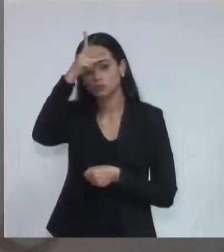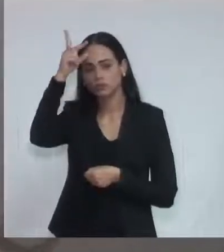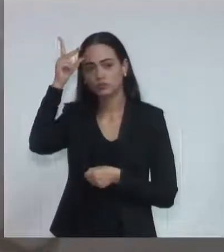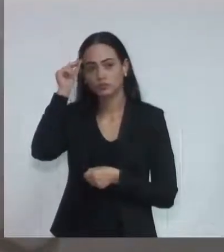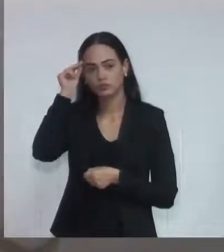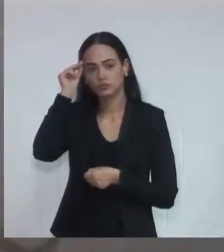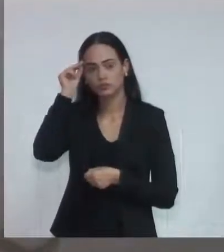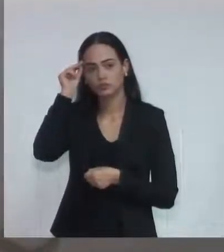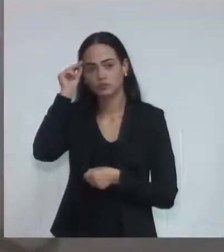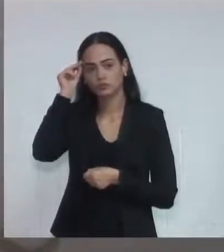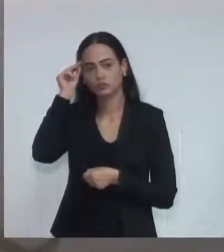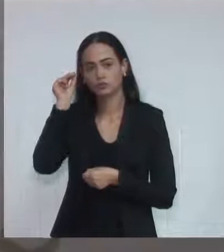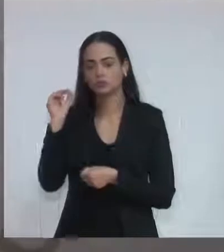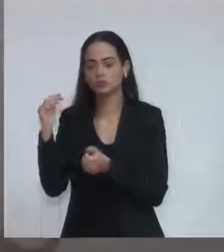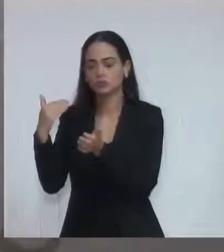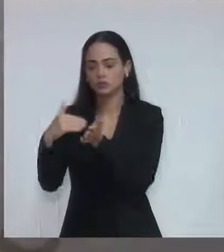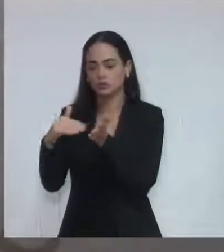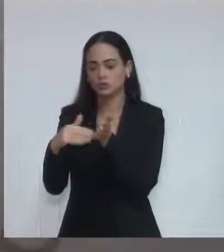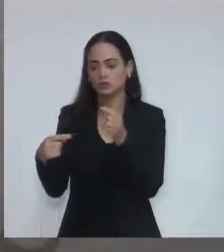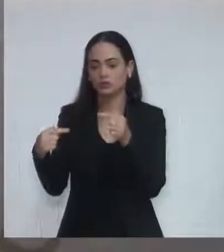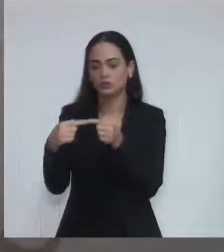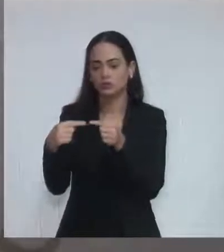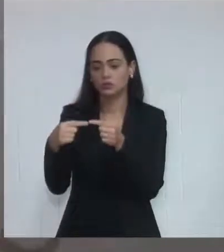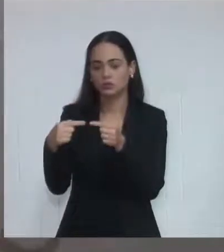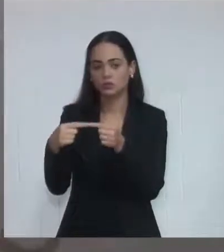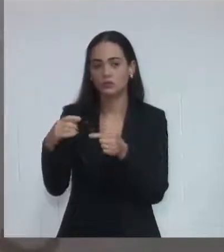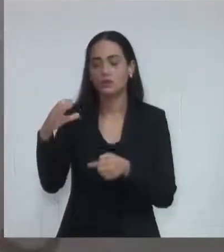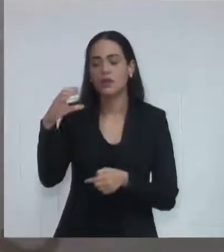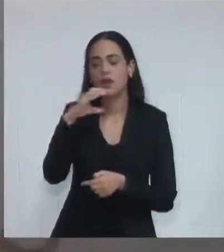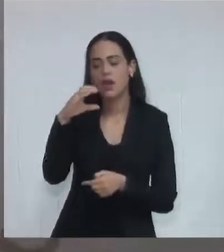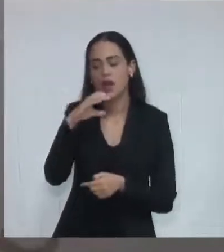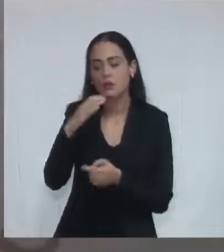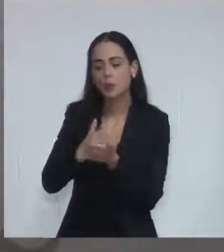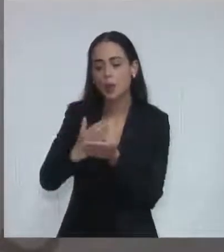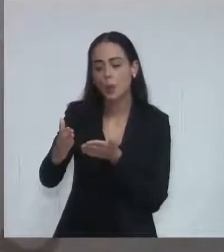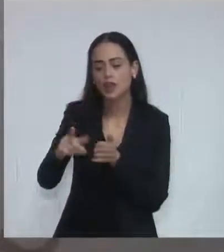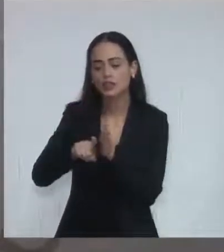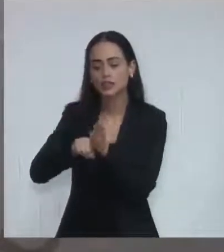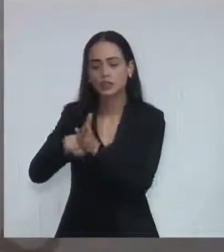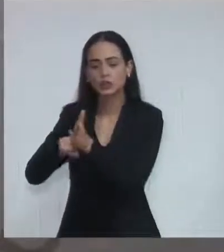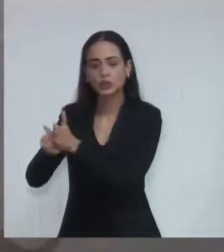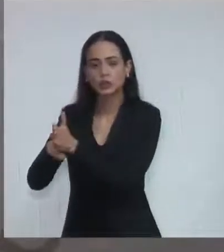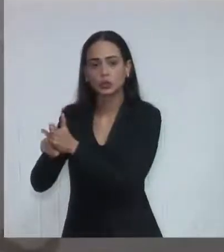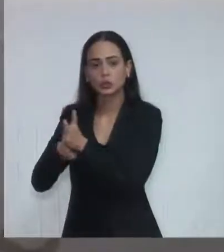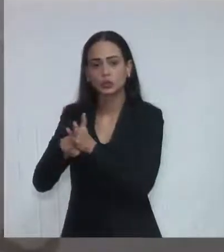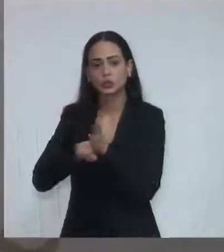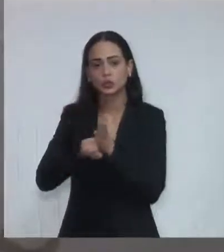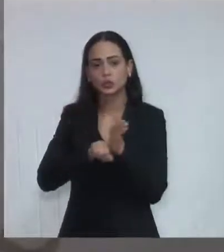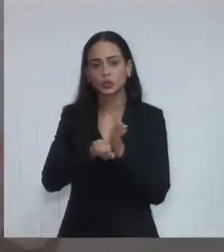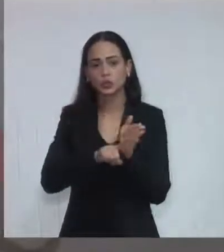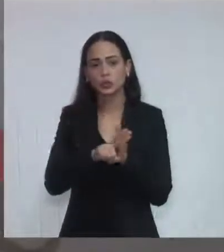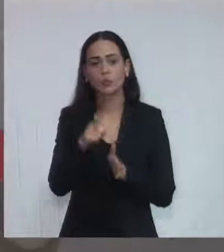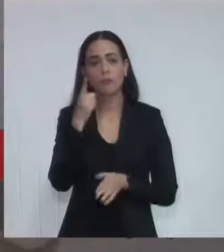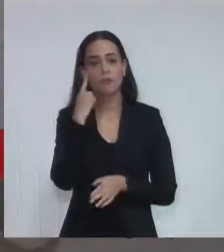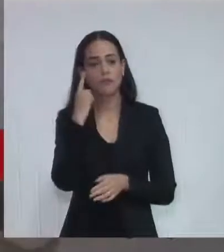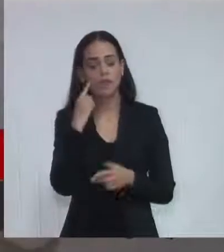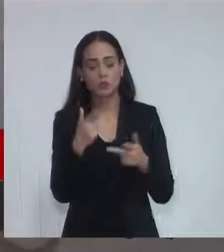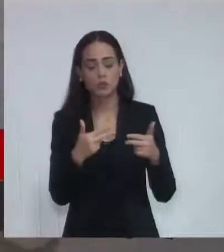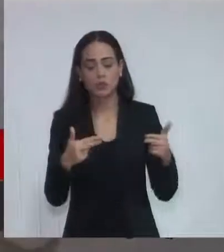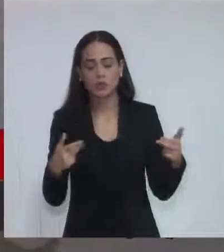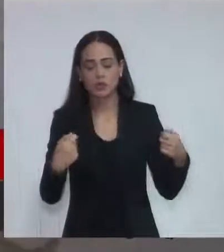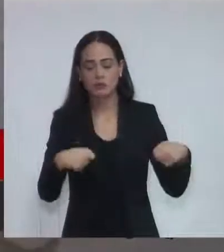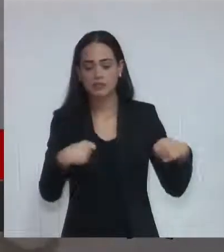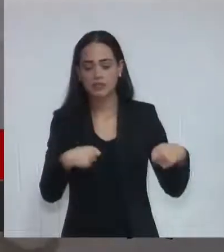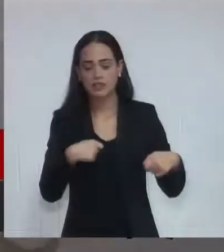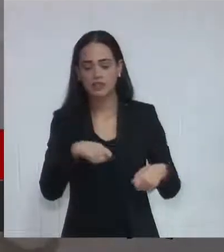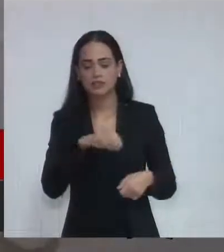secretaria competente procede em caráter emergencial e urgente estudos necessários para atender a seguinte demanda da corporação, da Guarda Municipal. Senhor